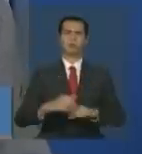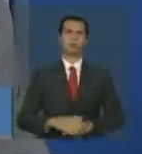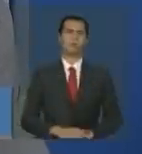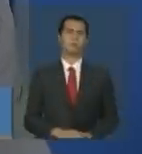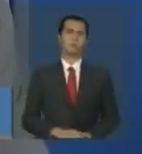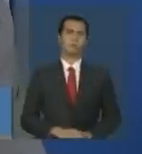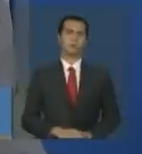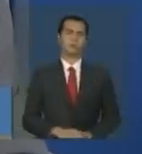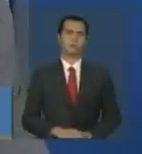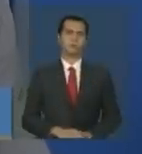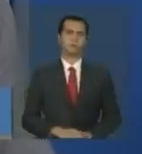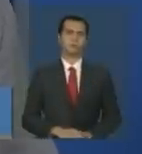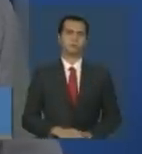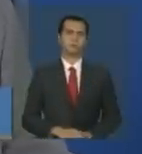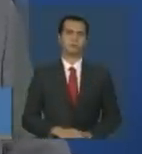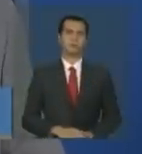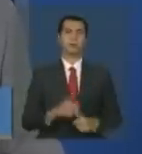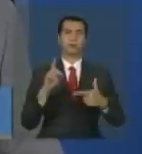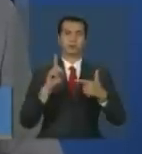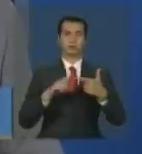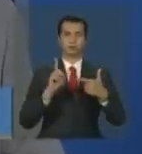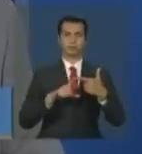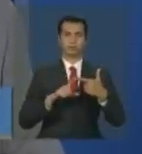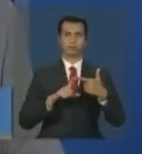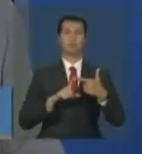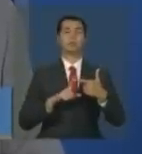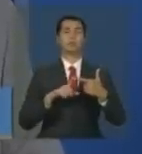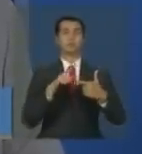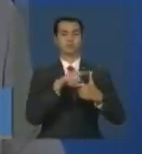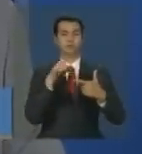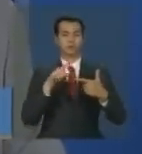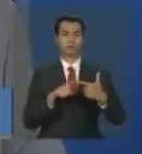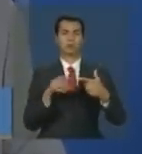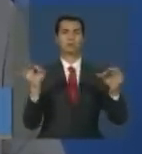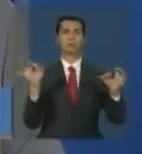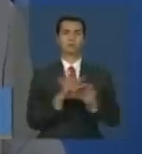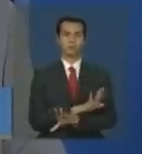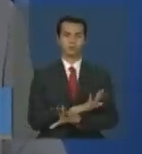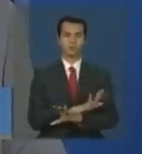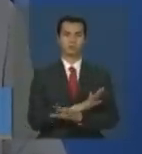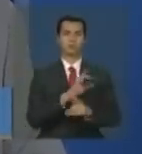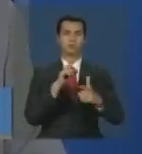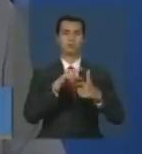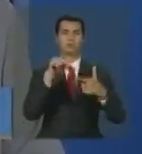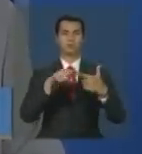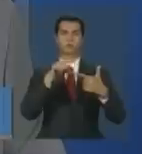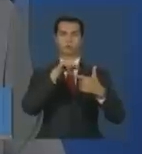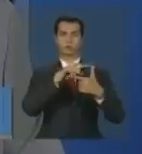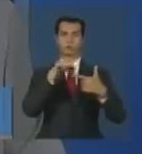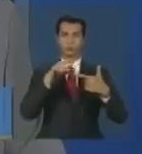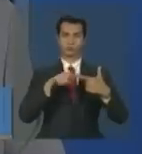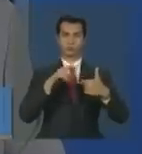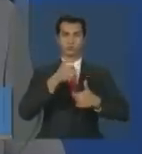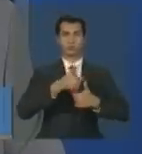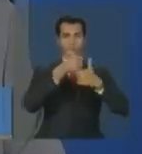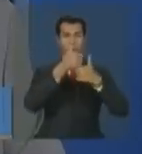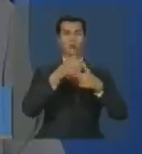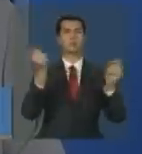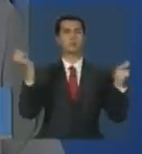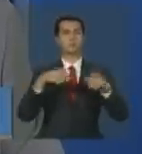com o cadastro do titular e do adjunto realizado... Né, tanto o titular quanto o adjunto já podem